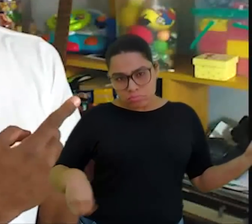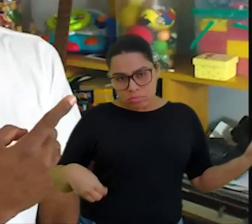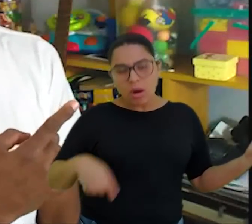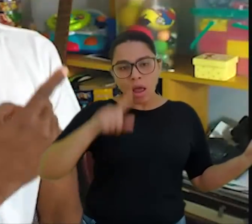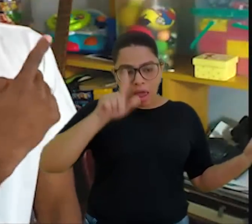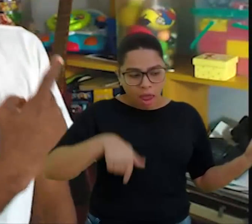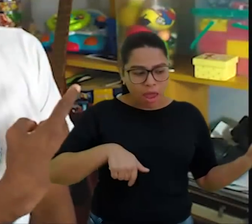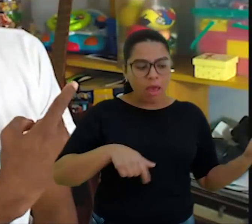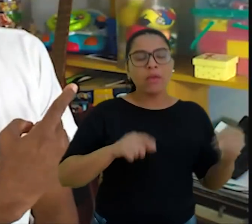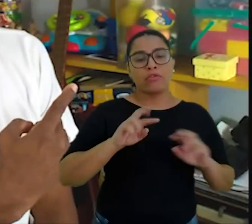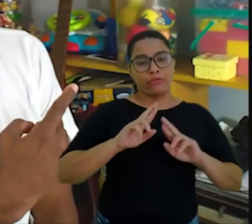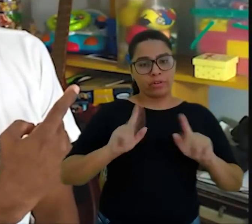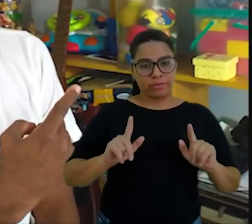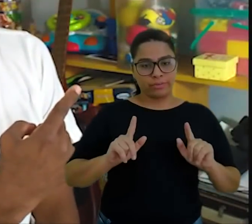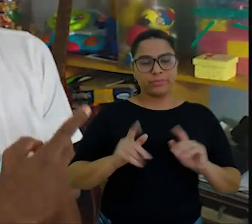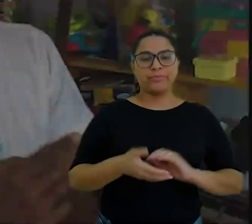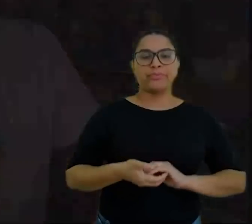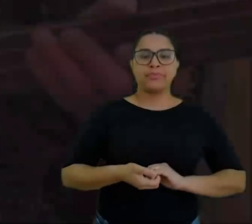Esse é o contrabaixo.